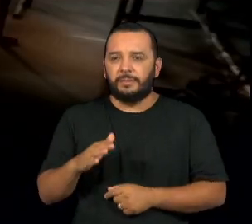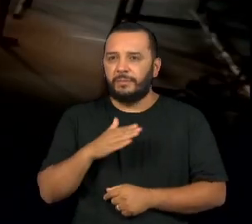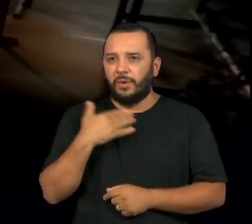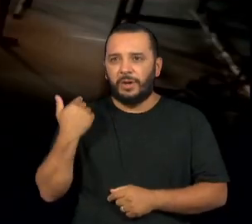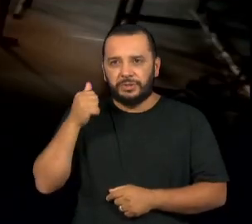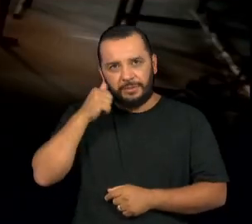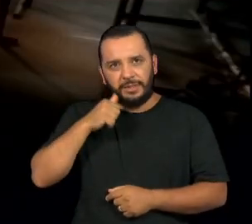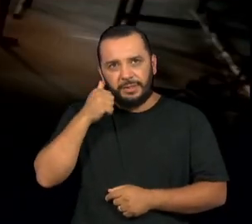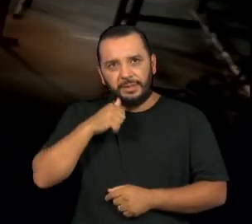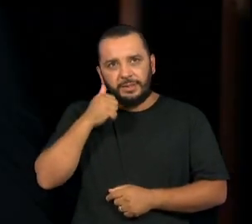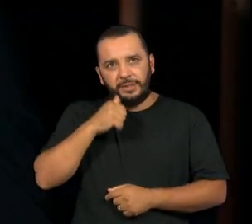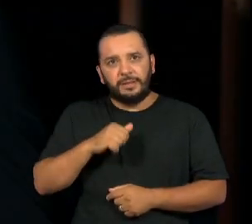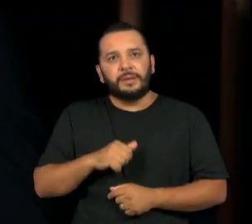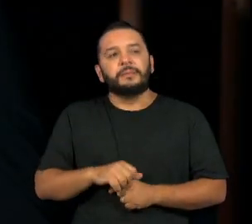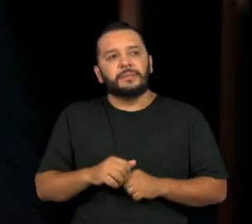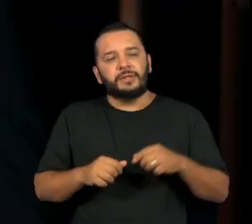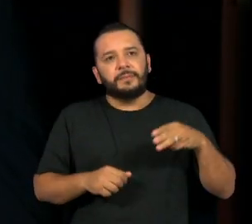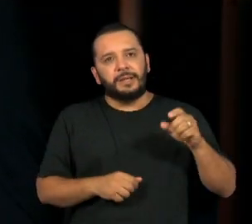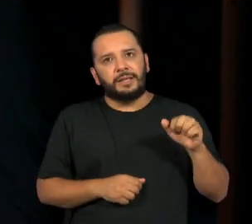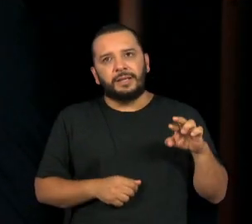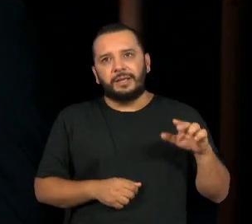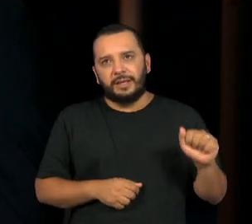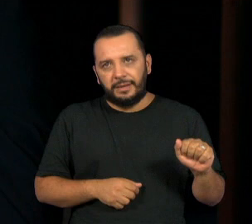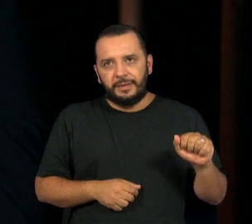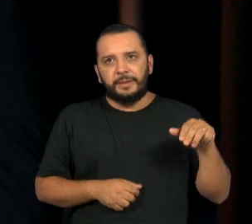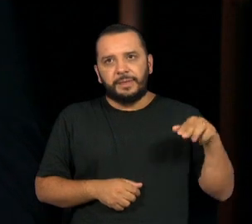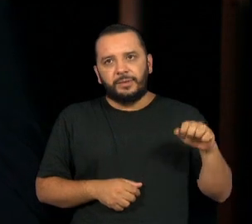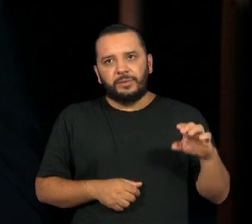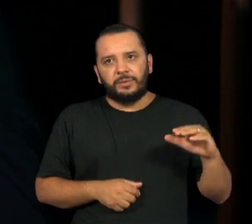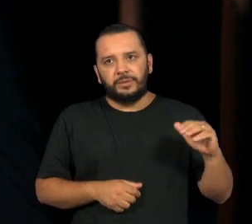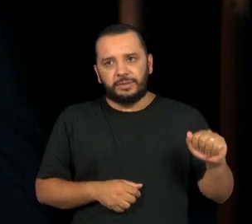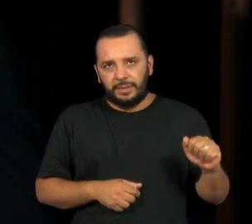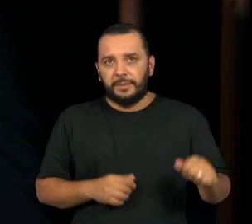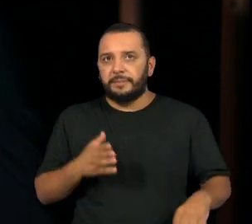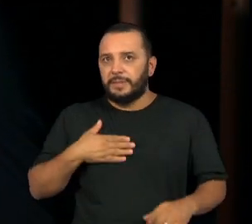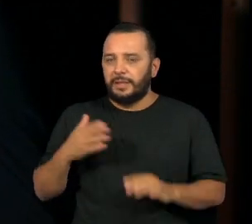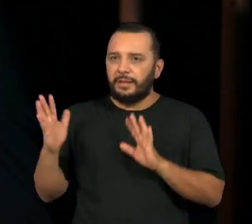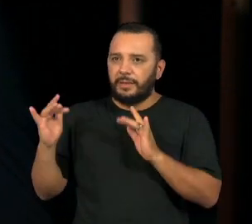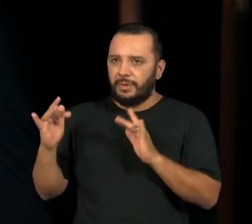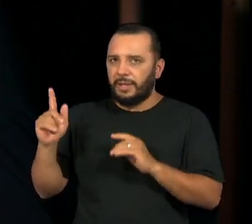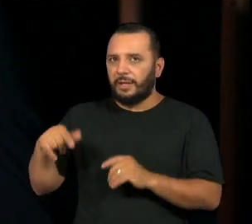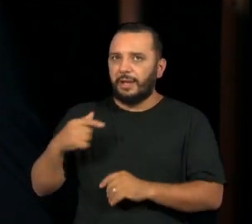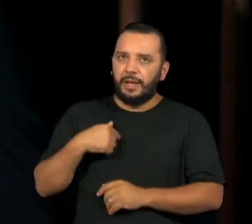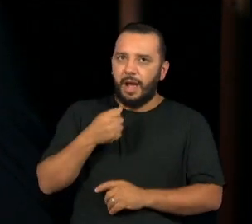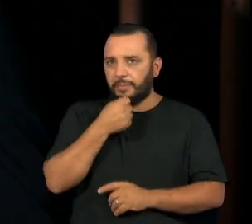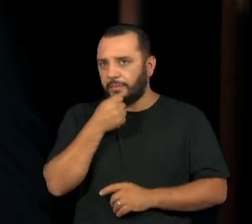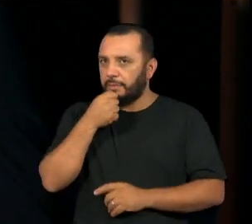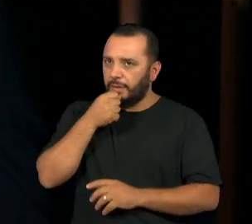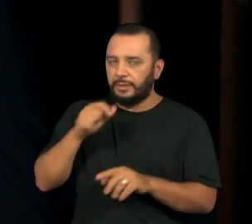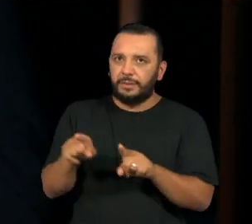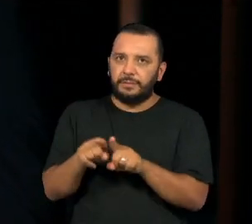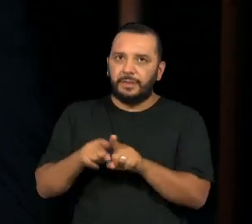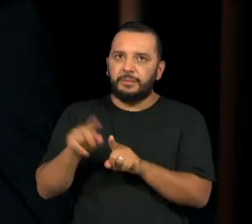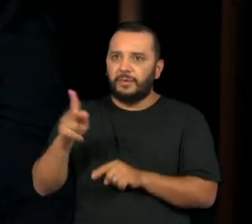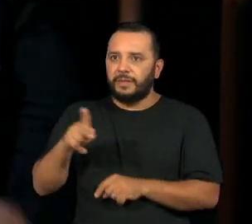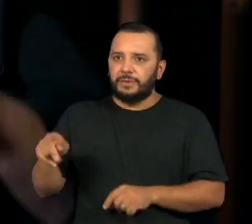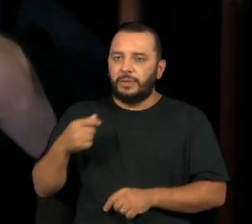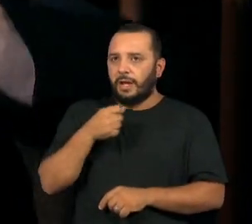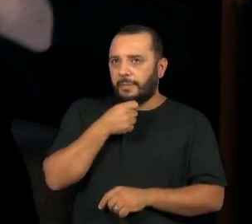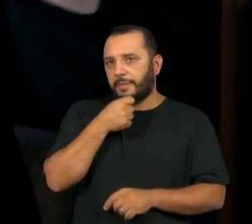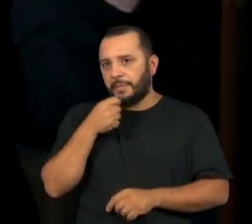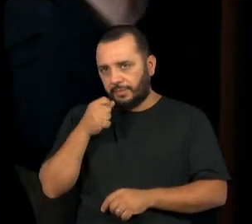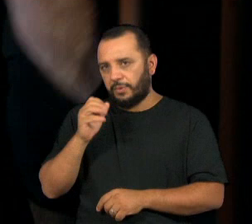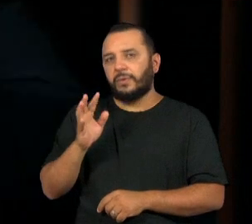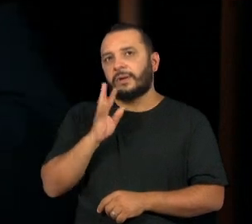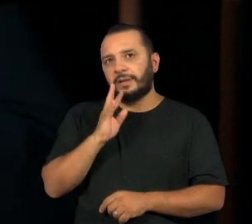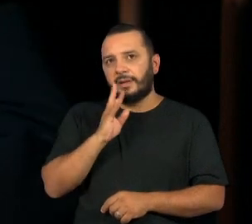agora, né? Sim, Marília Mendonça. A minha namorada, ela é cantora, né? e professora de canto. Então ela conhece